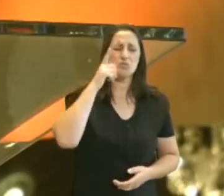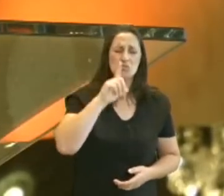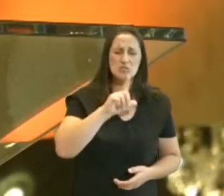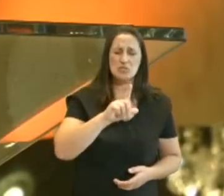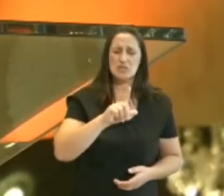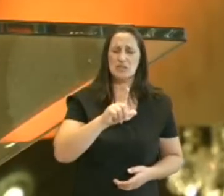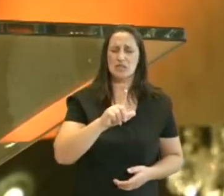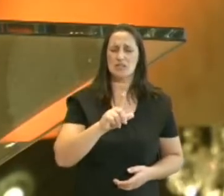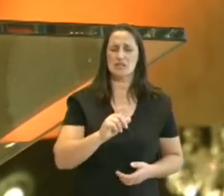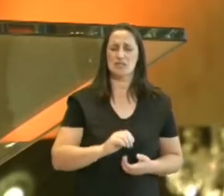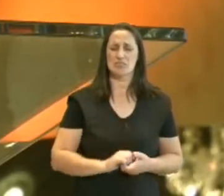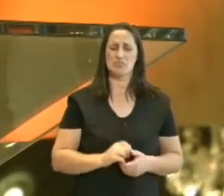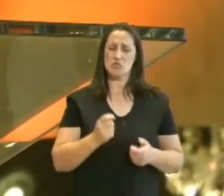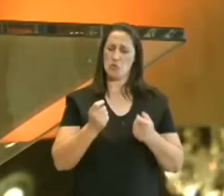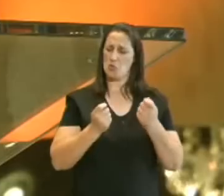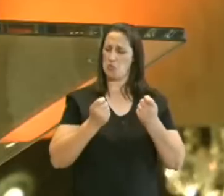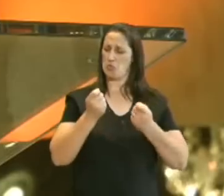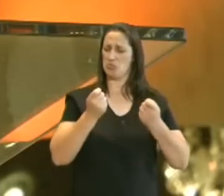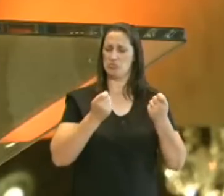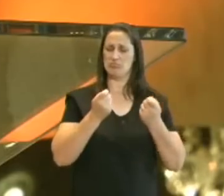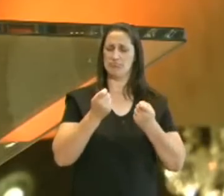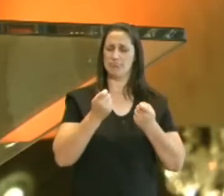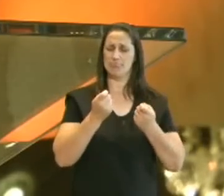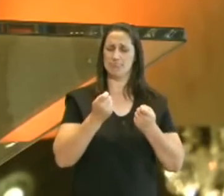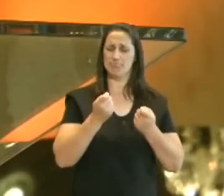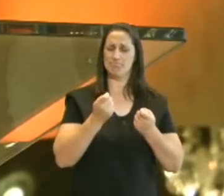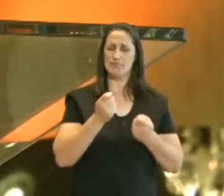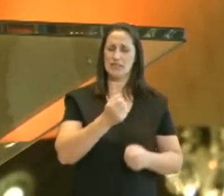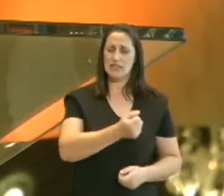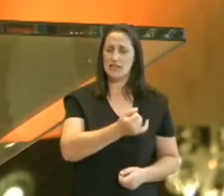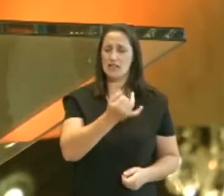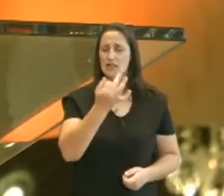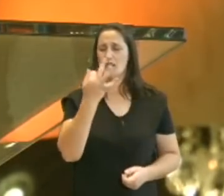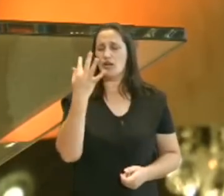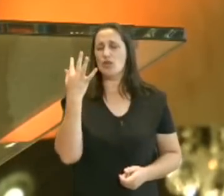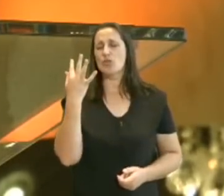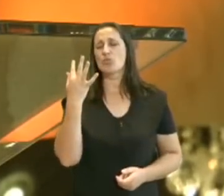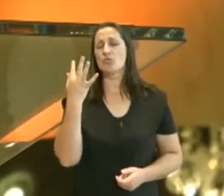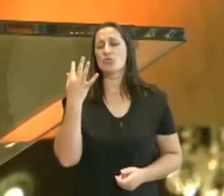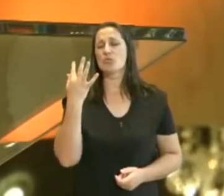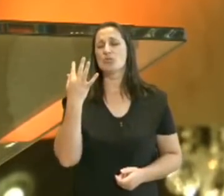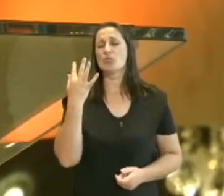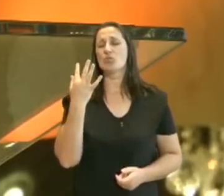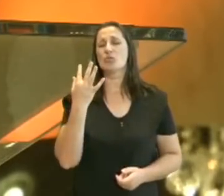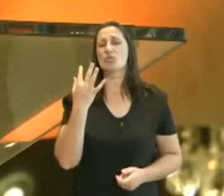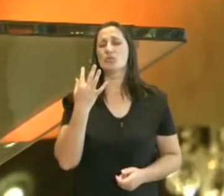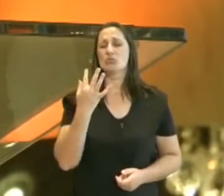Alguns, quem sabe, Senhor, no meio de uma jornada de profundas